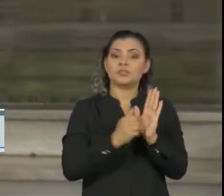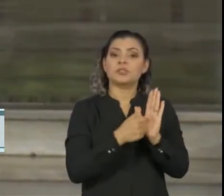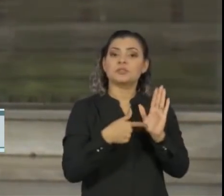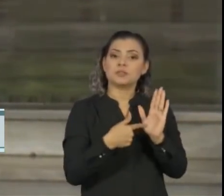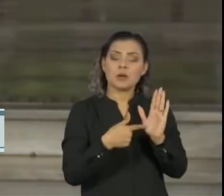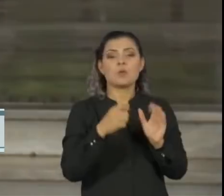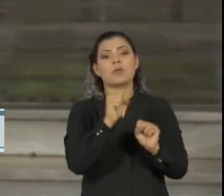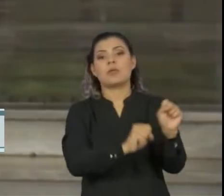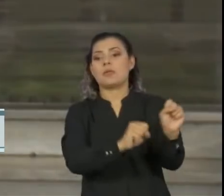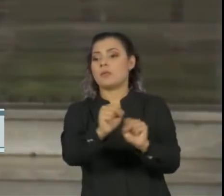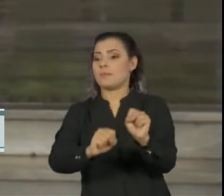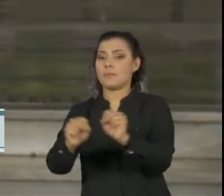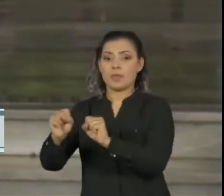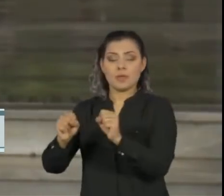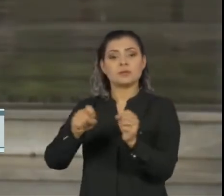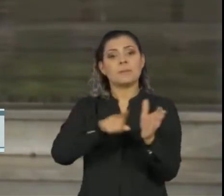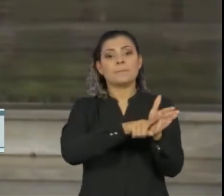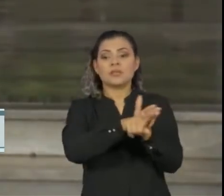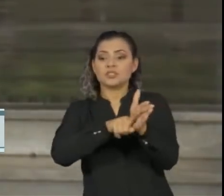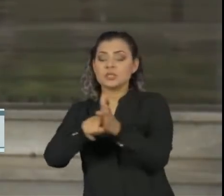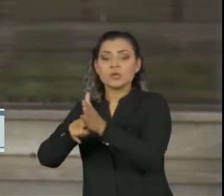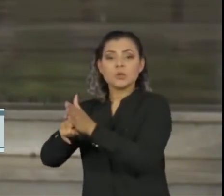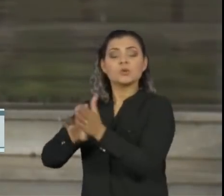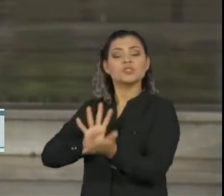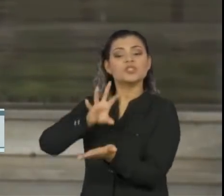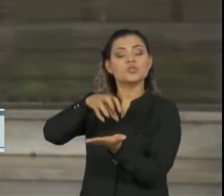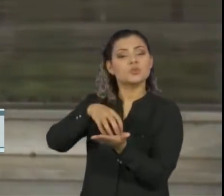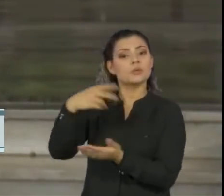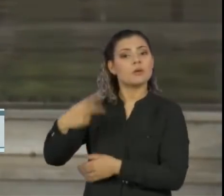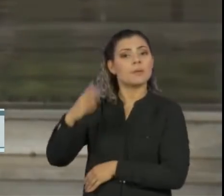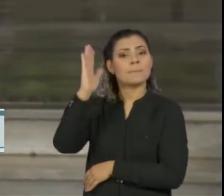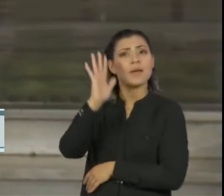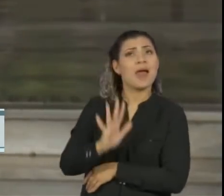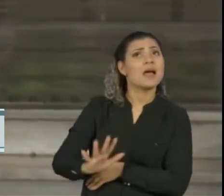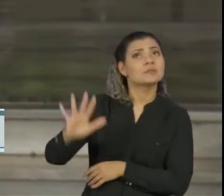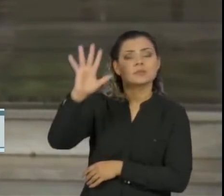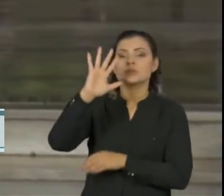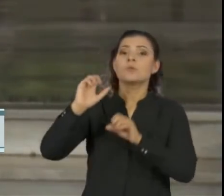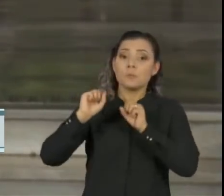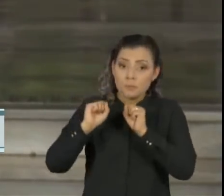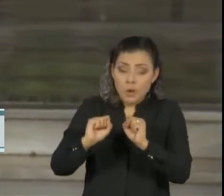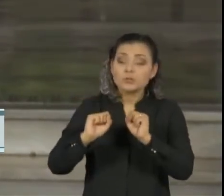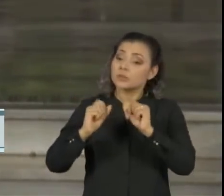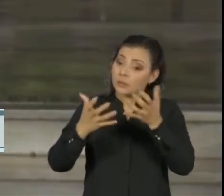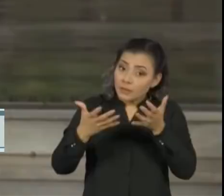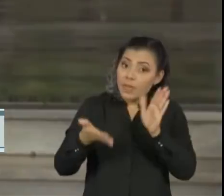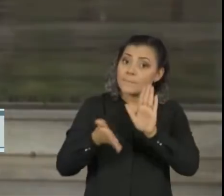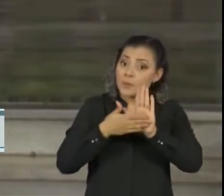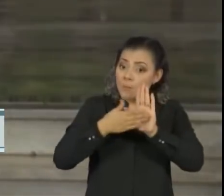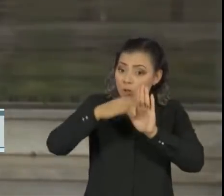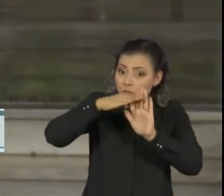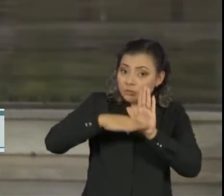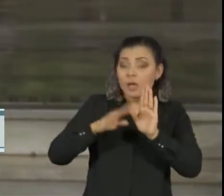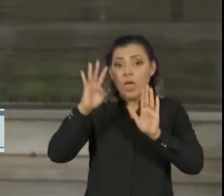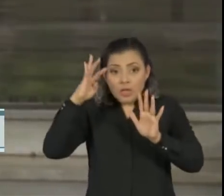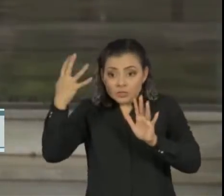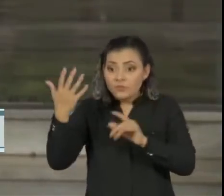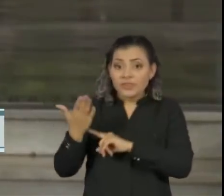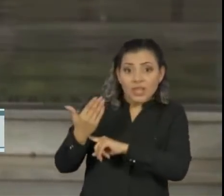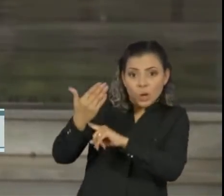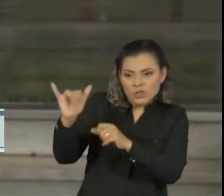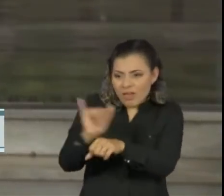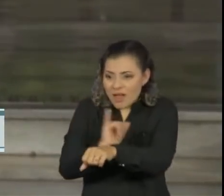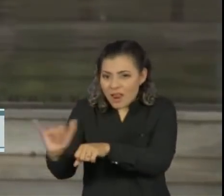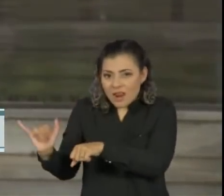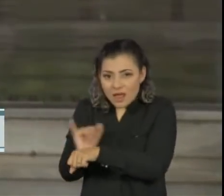para empresas, pesquisadores e entidades de todo o país que queiram apresentar propostas de soluções